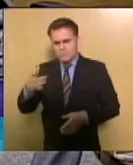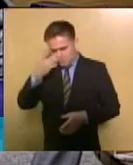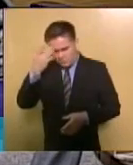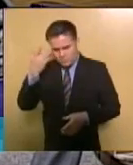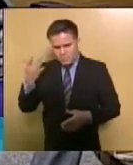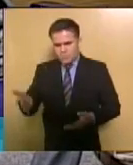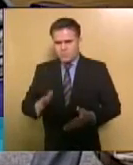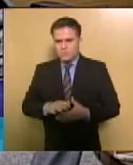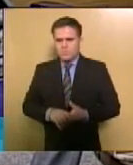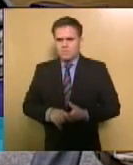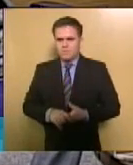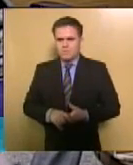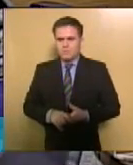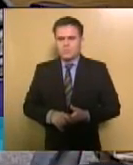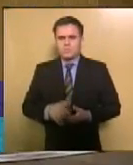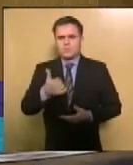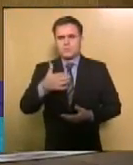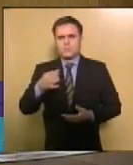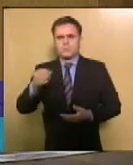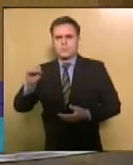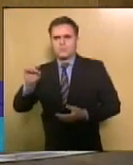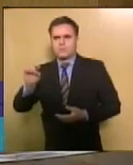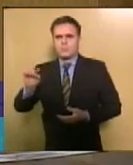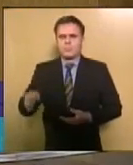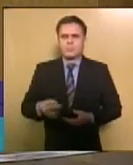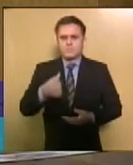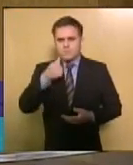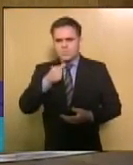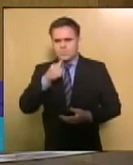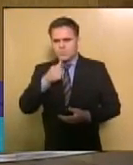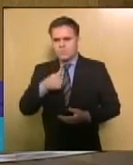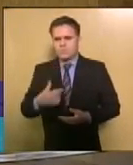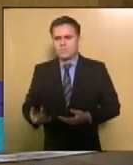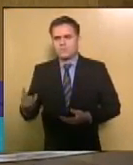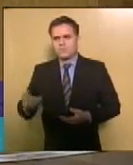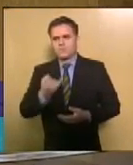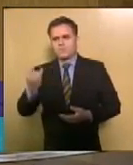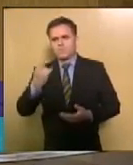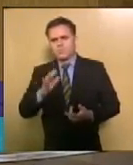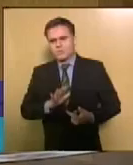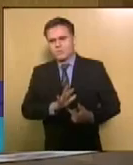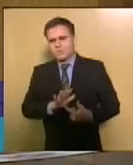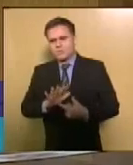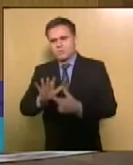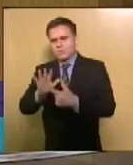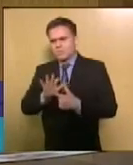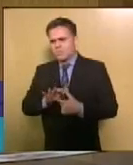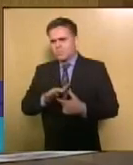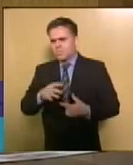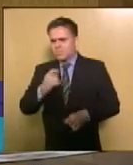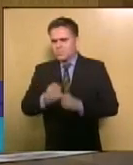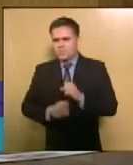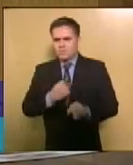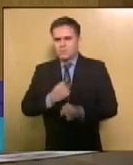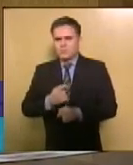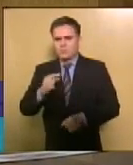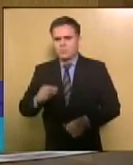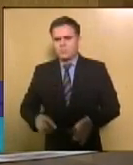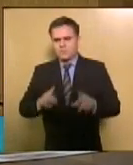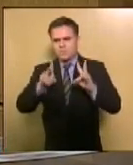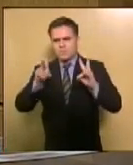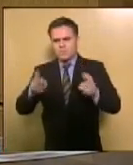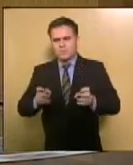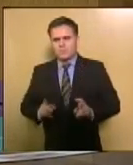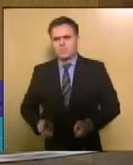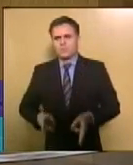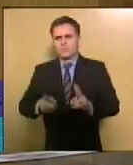Eh desculpa por 100 100.000 mulheres acho que é importante destacar que Esse é um também é um tema prioritário pra gente